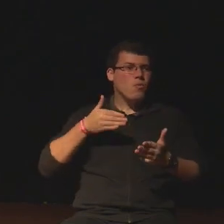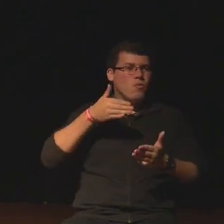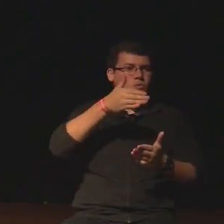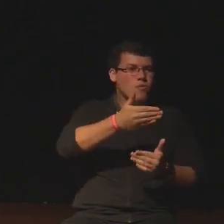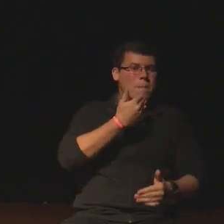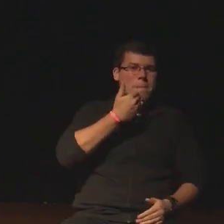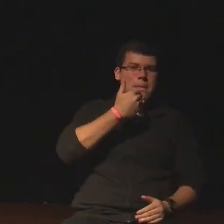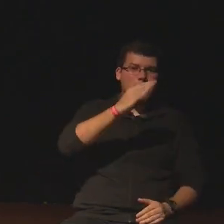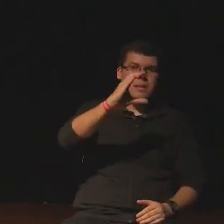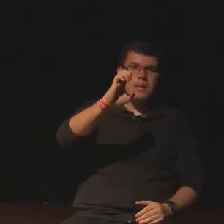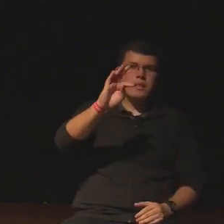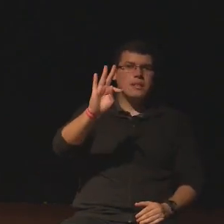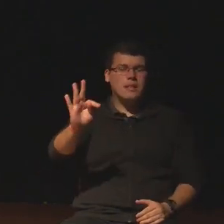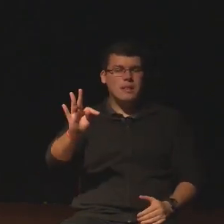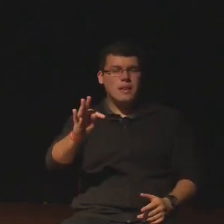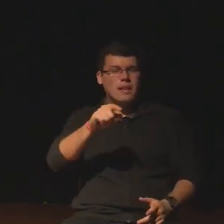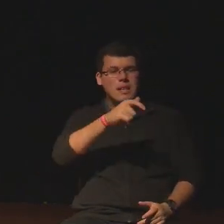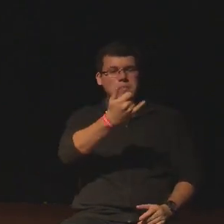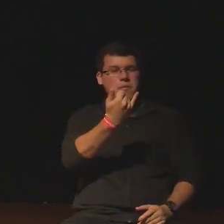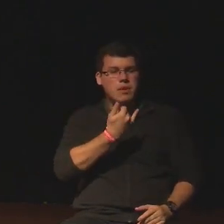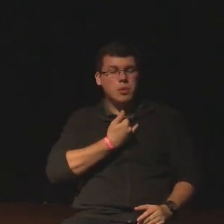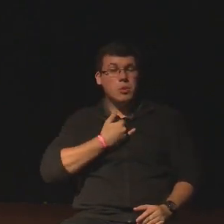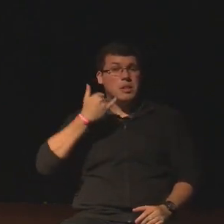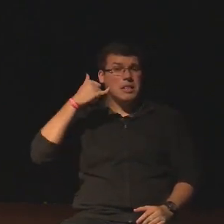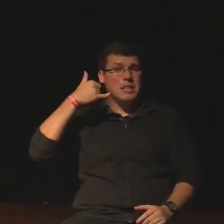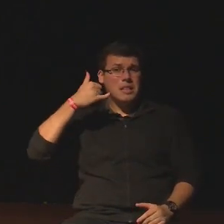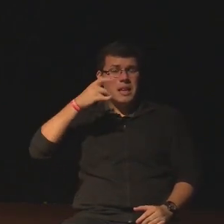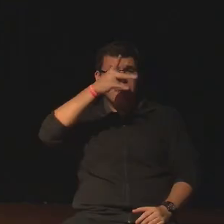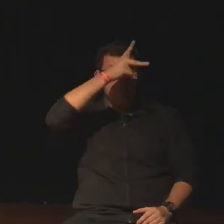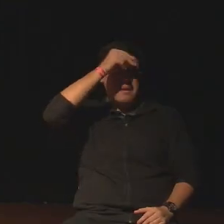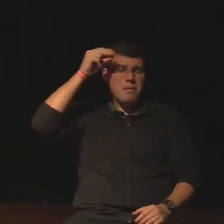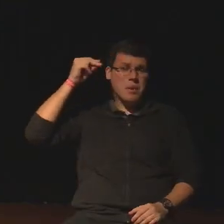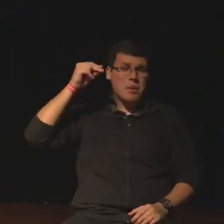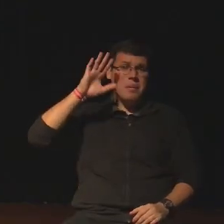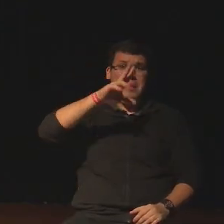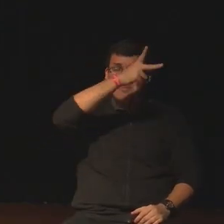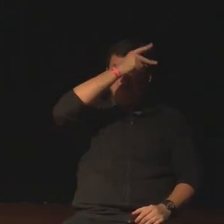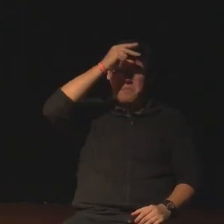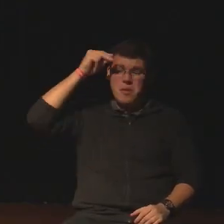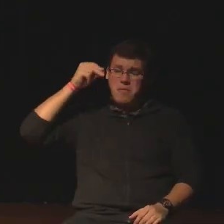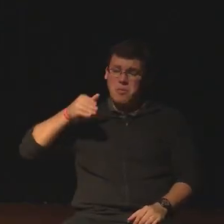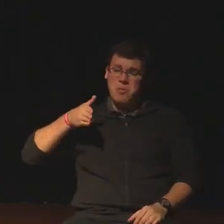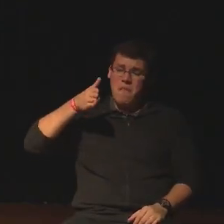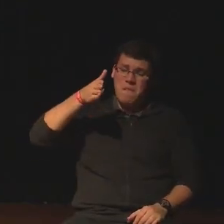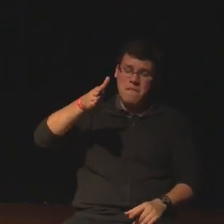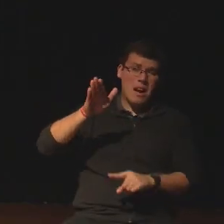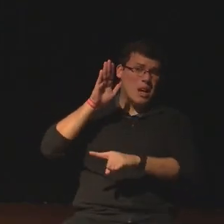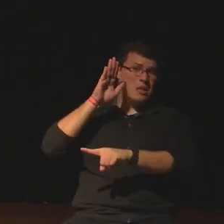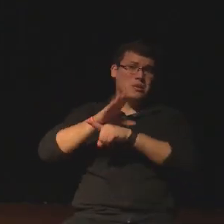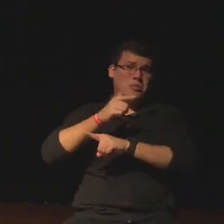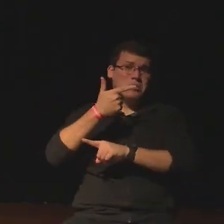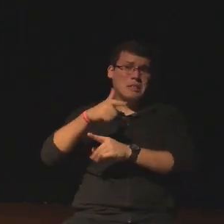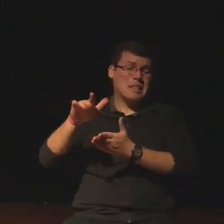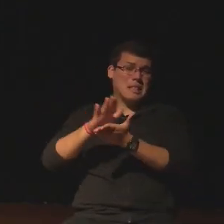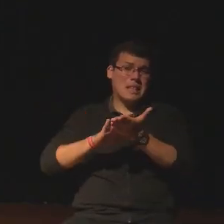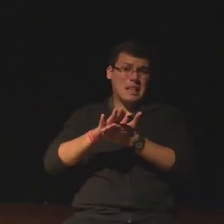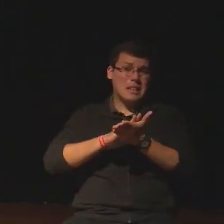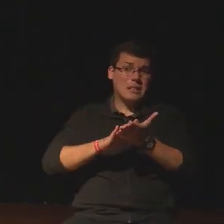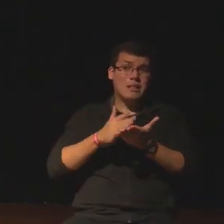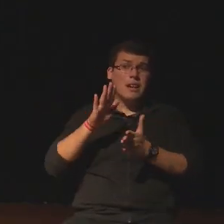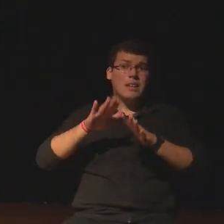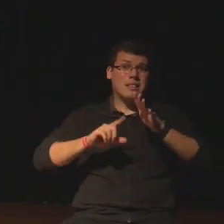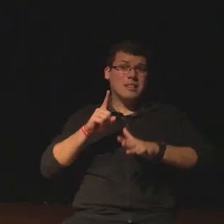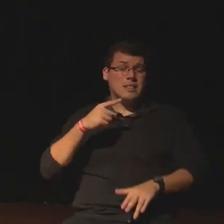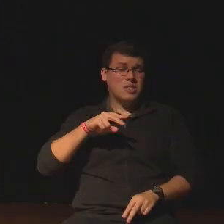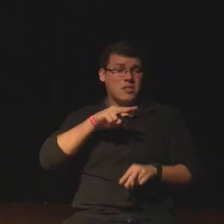toma a mínima providência com relação a isso, e a gente vê guardas do CET em frente do MASP fazendo não sei o quê, porque aqui